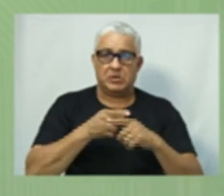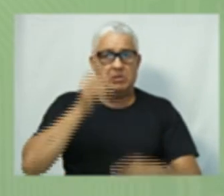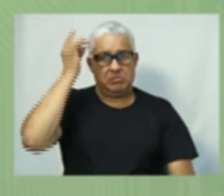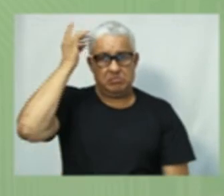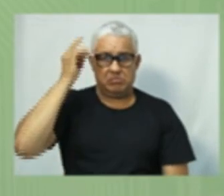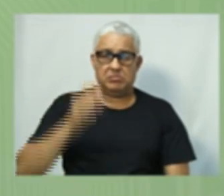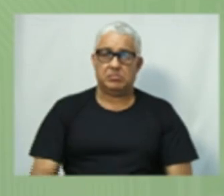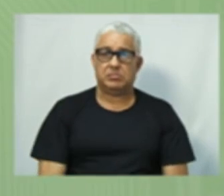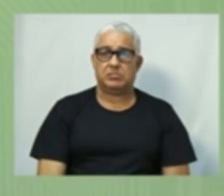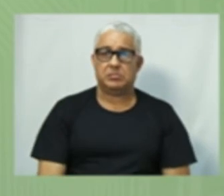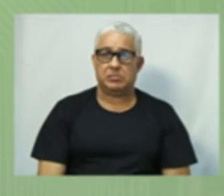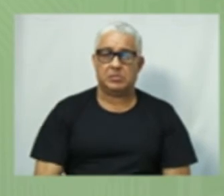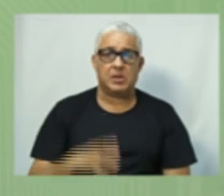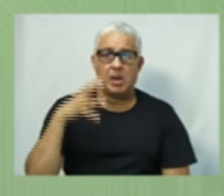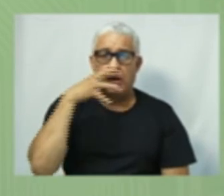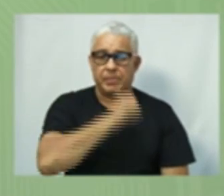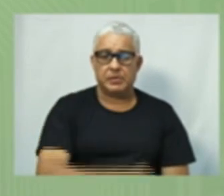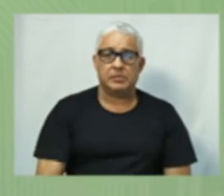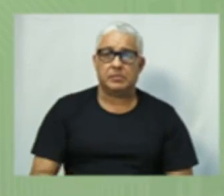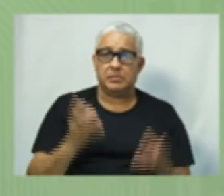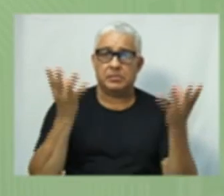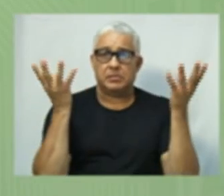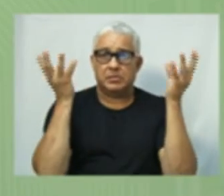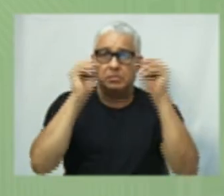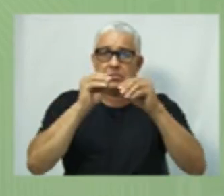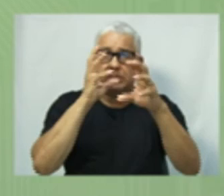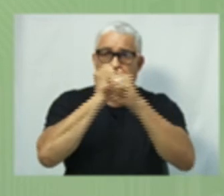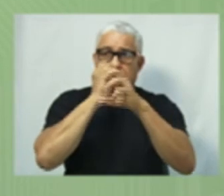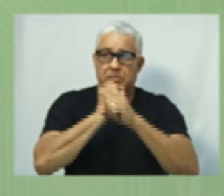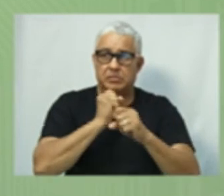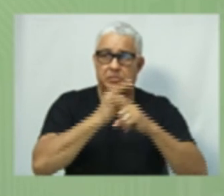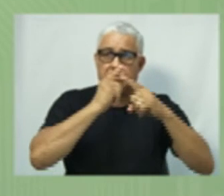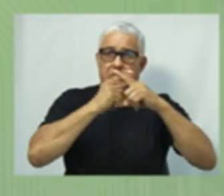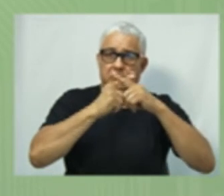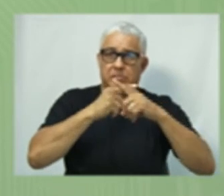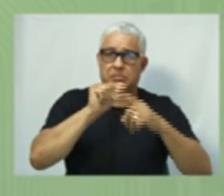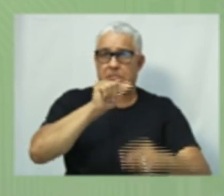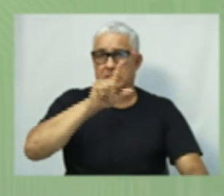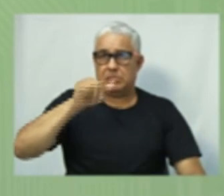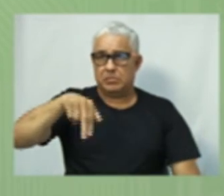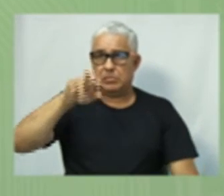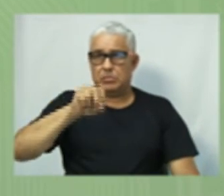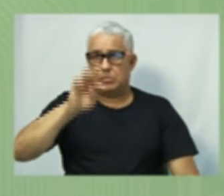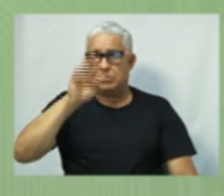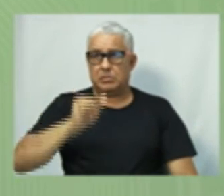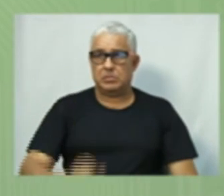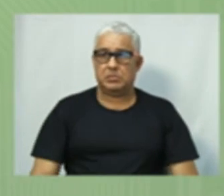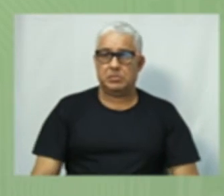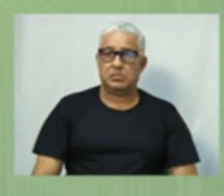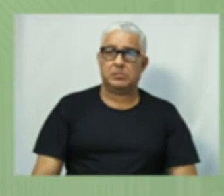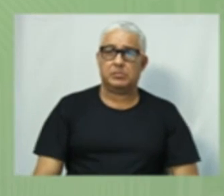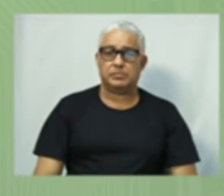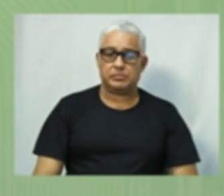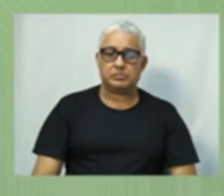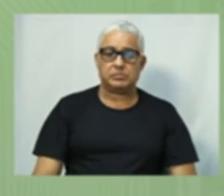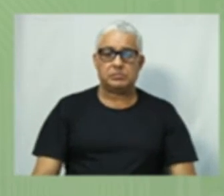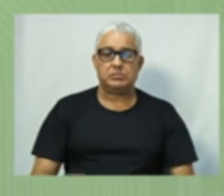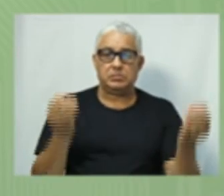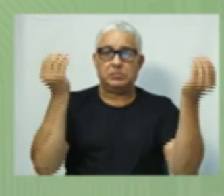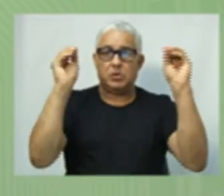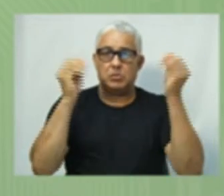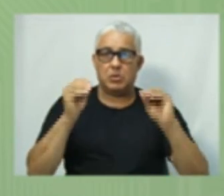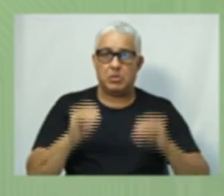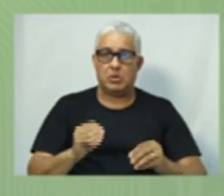né? Pegamos o valor, multiplicamos pela alíquota, pum, pum, pum, pum, pum. Vamos